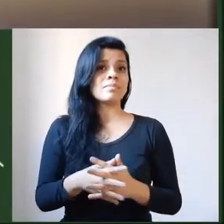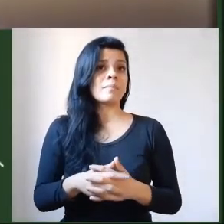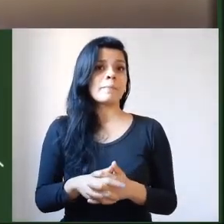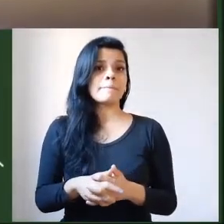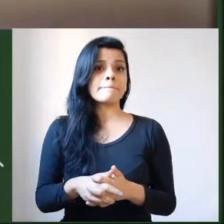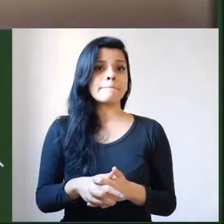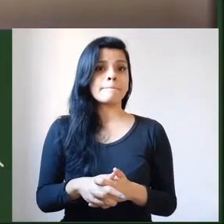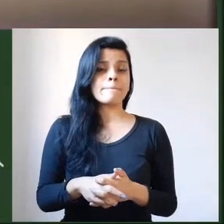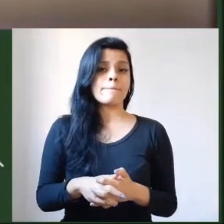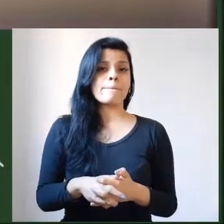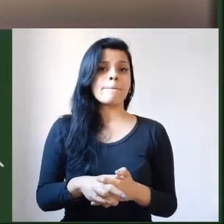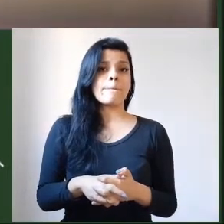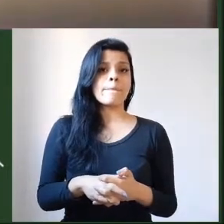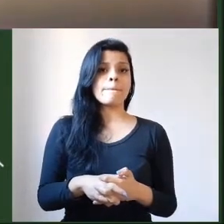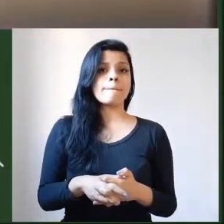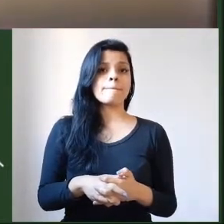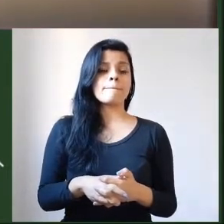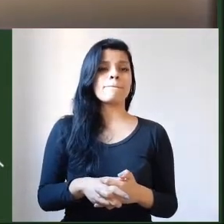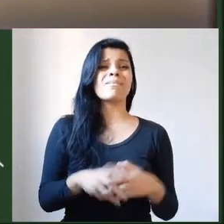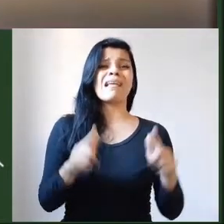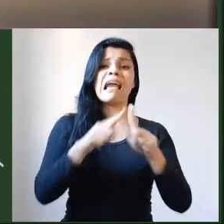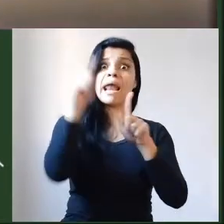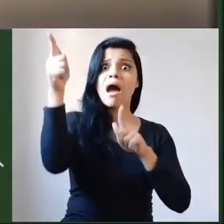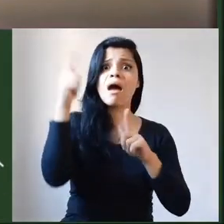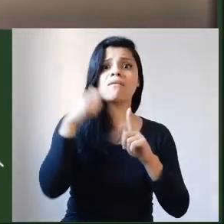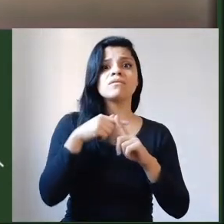tão forte, sabe?